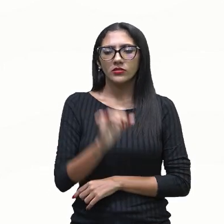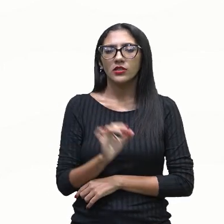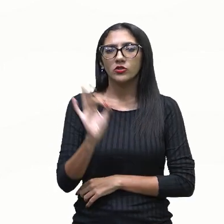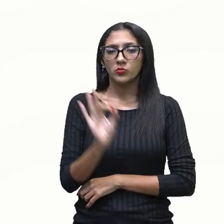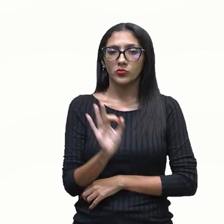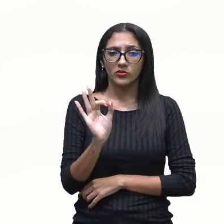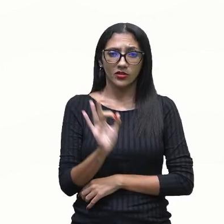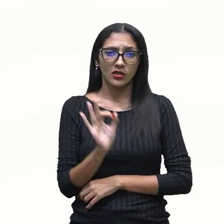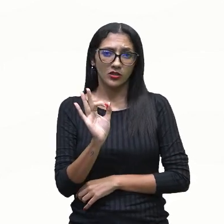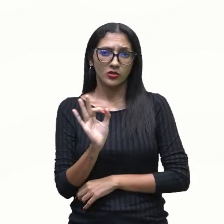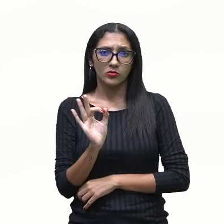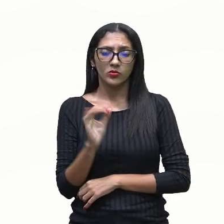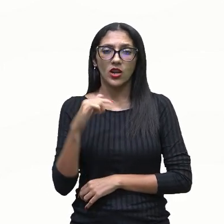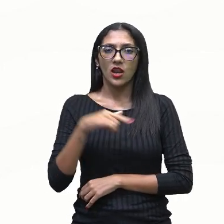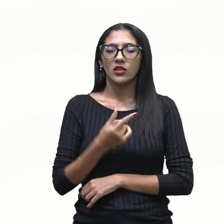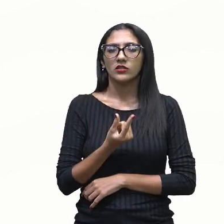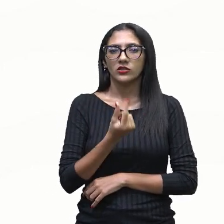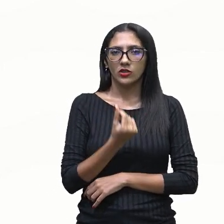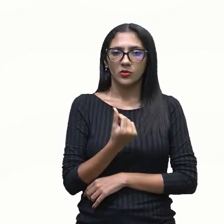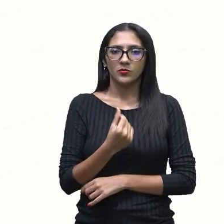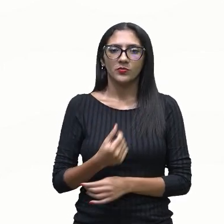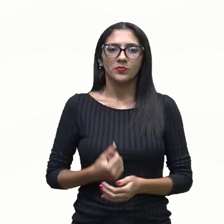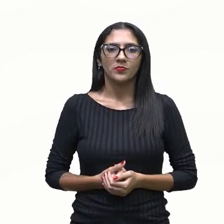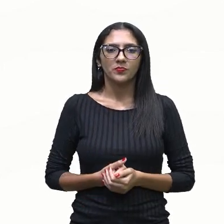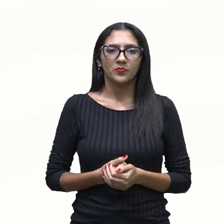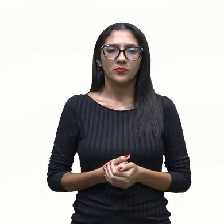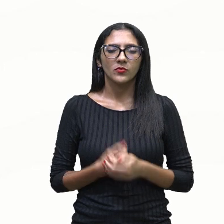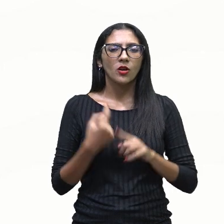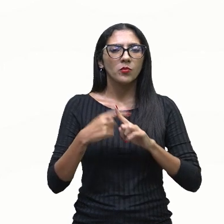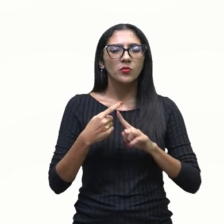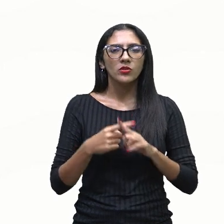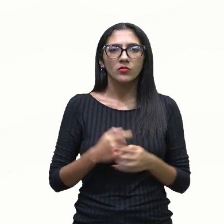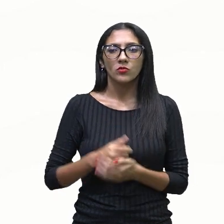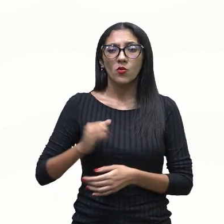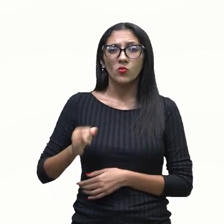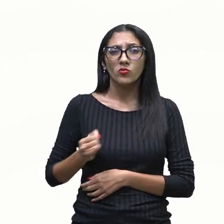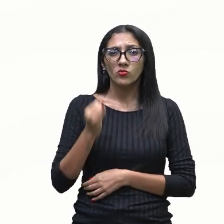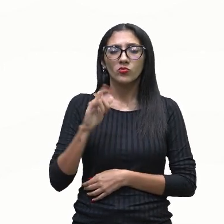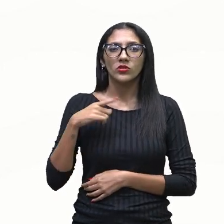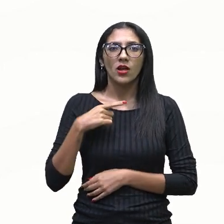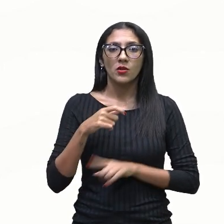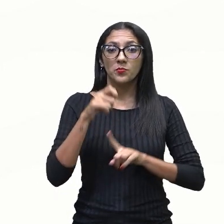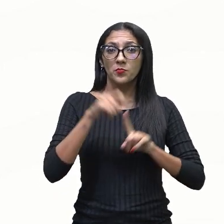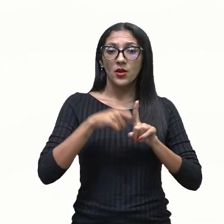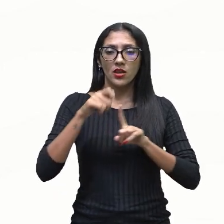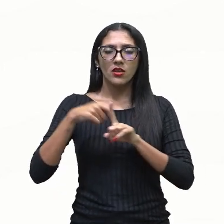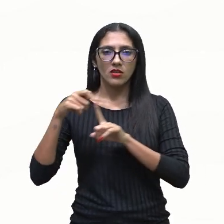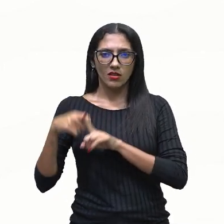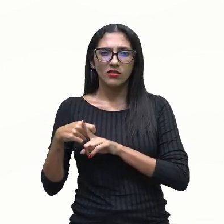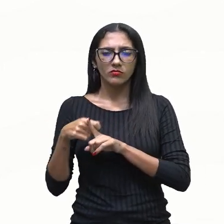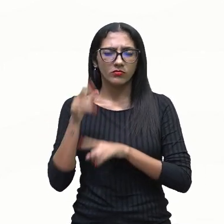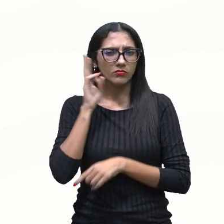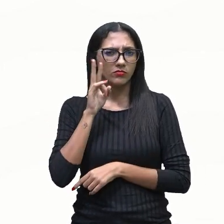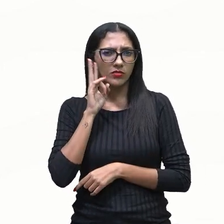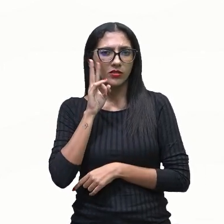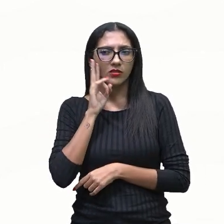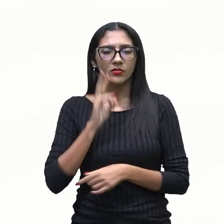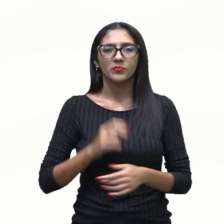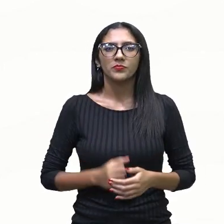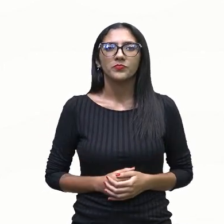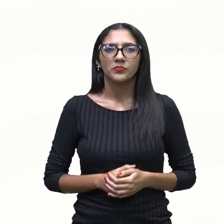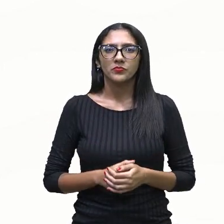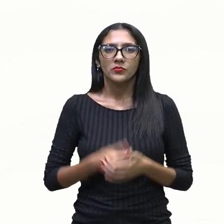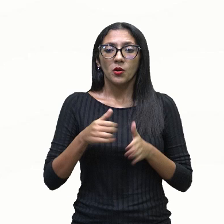10% dos 800. Por quê? Porque os juros é mensal, tá? Não se esqueçam disso. Então, nesse